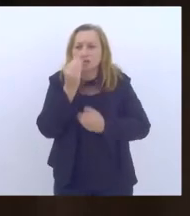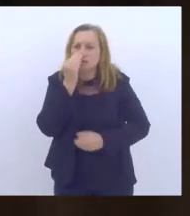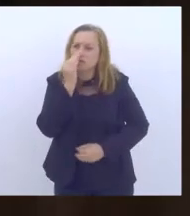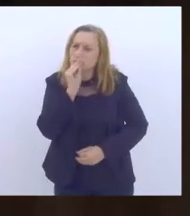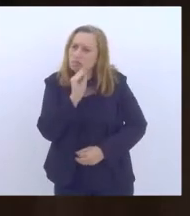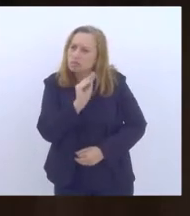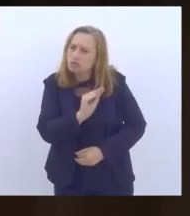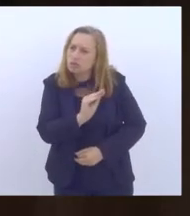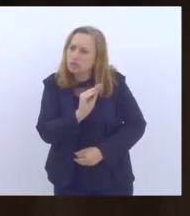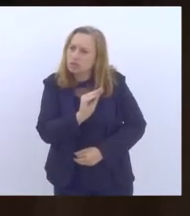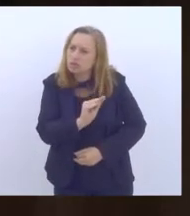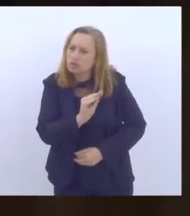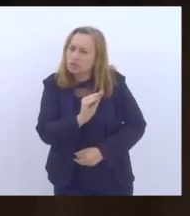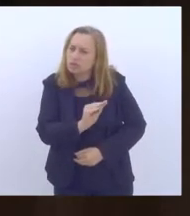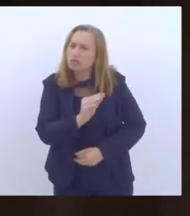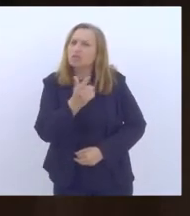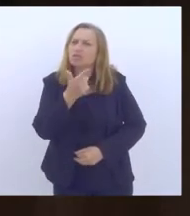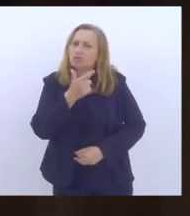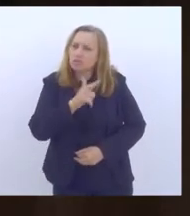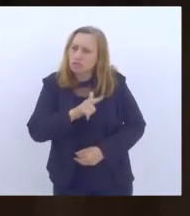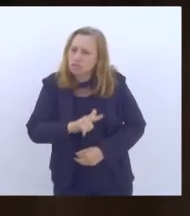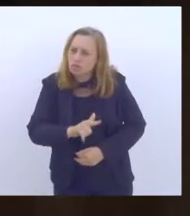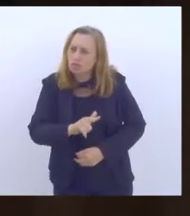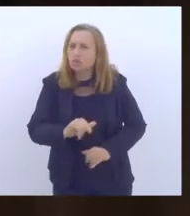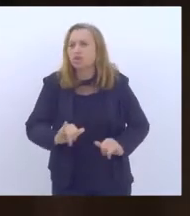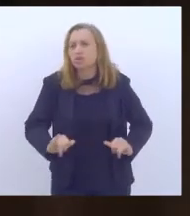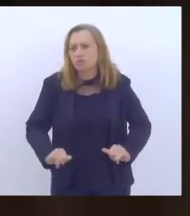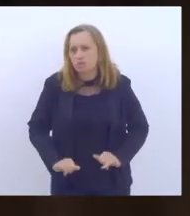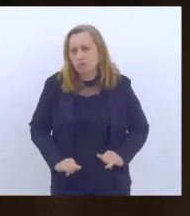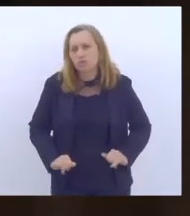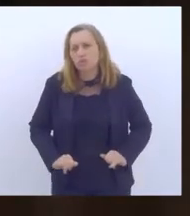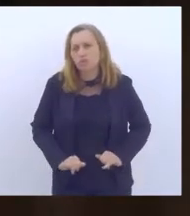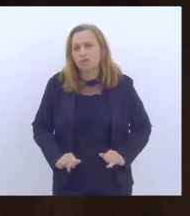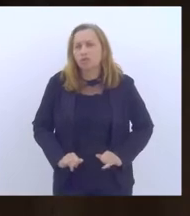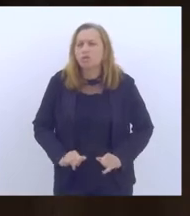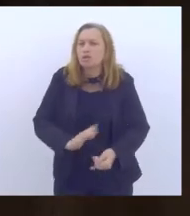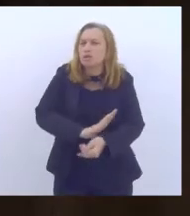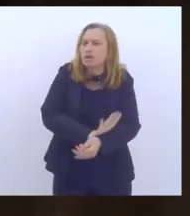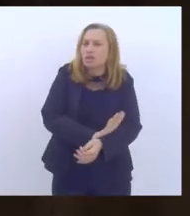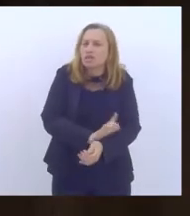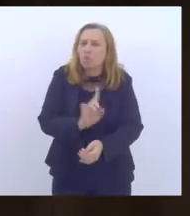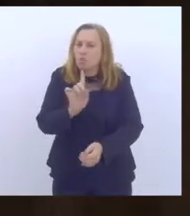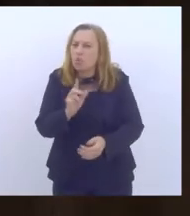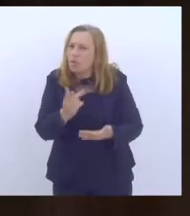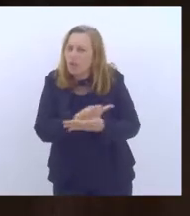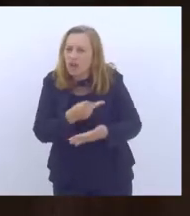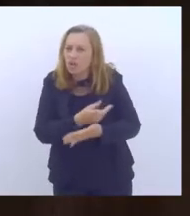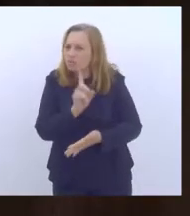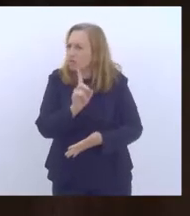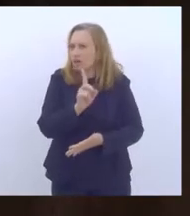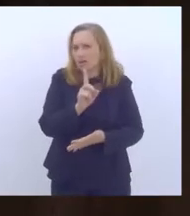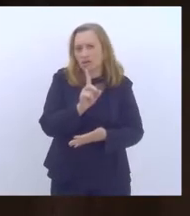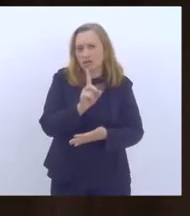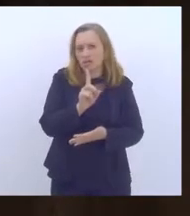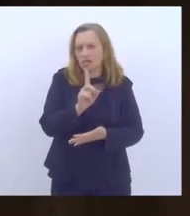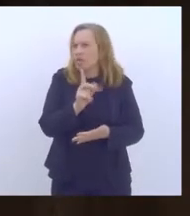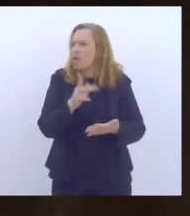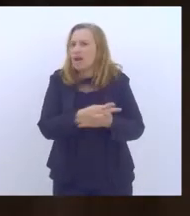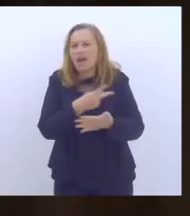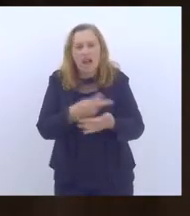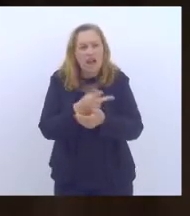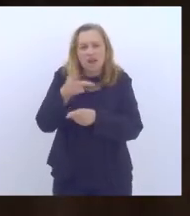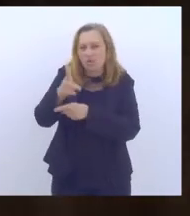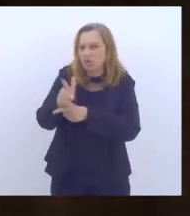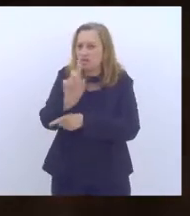essa família de novo sofreu com racismo porque não foi um erro não erraram ver ter